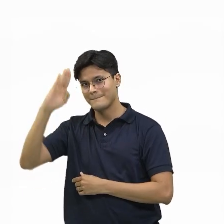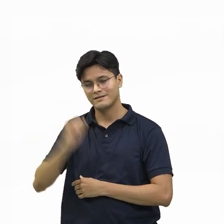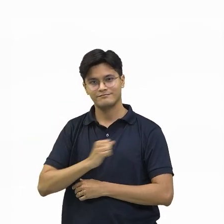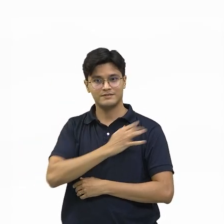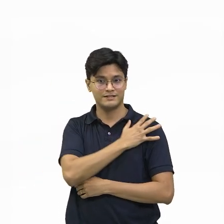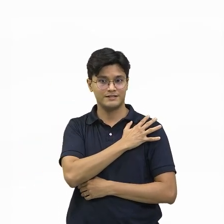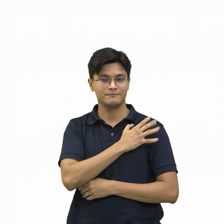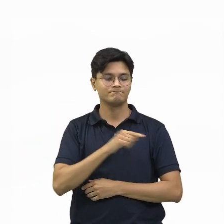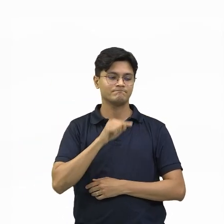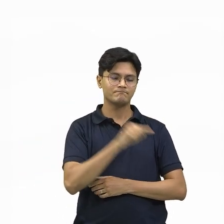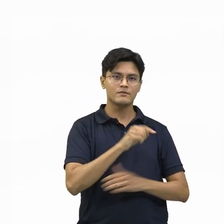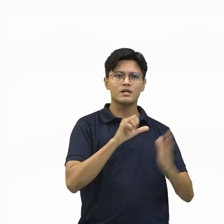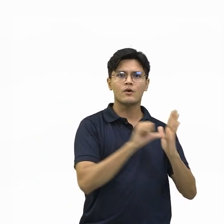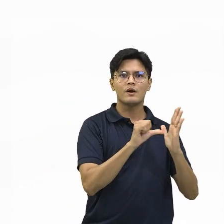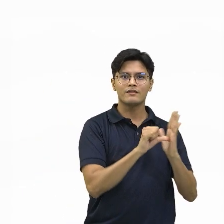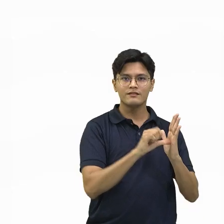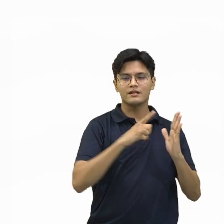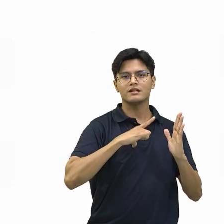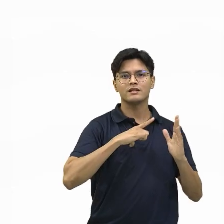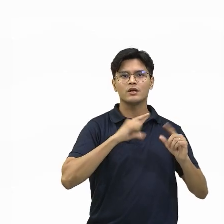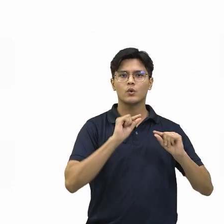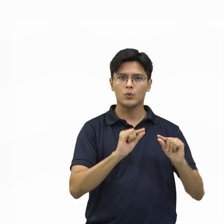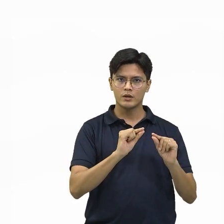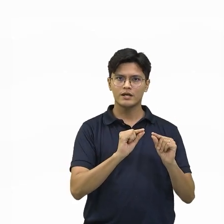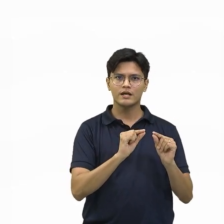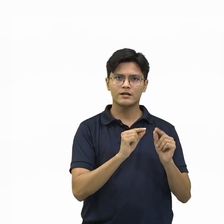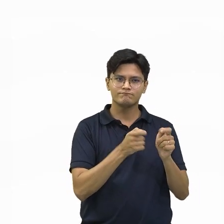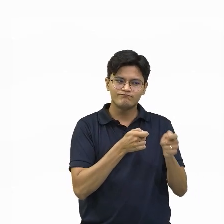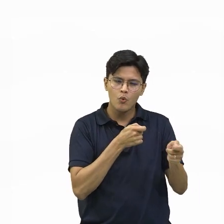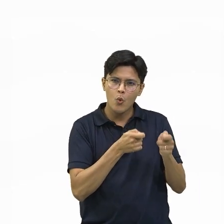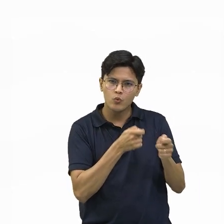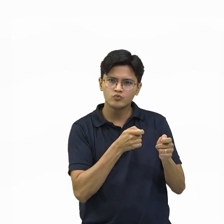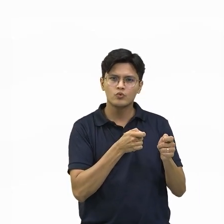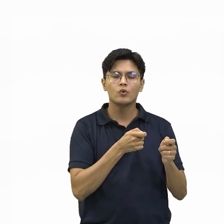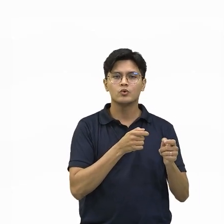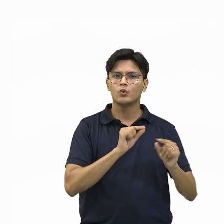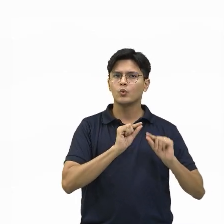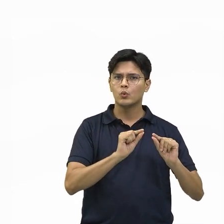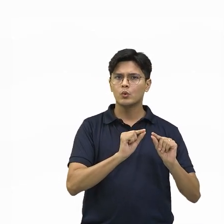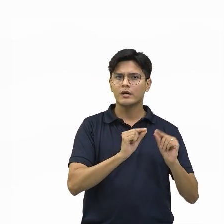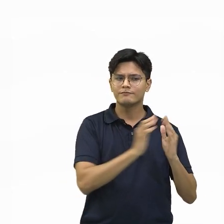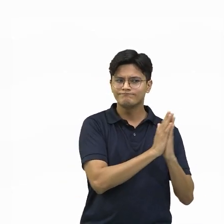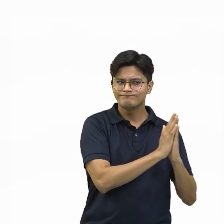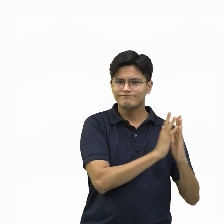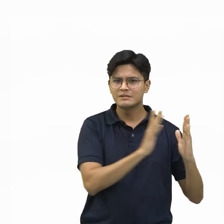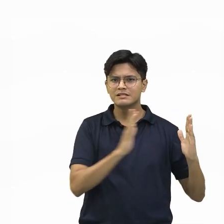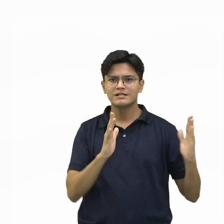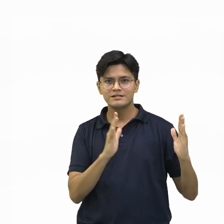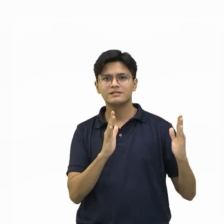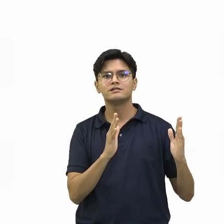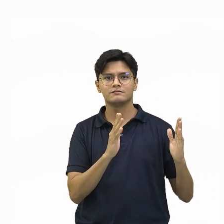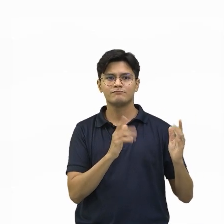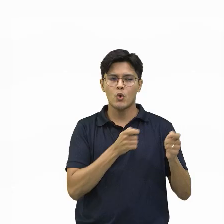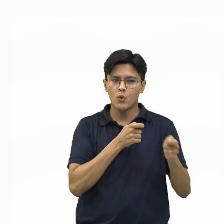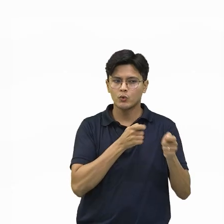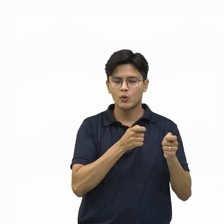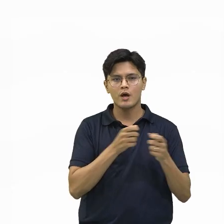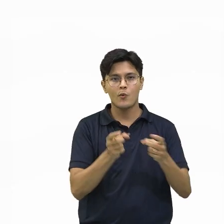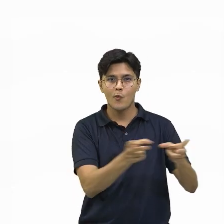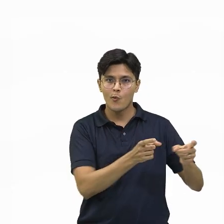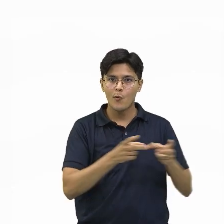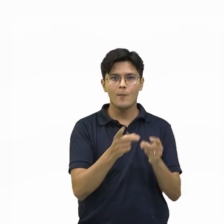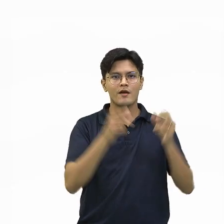Atenas apresenta um domínio, né, durante muito tempo do comércio entre os gregos, e a